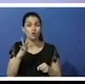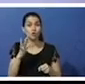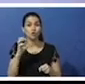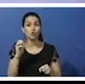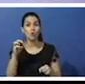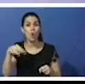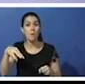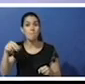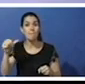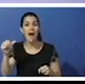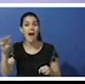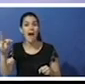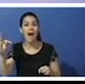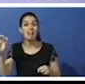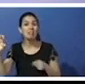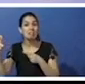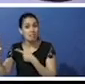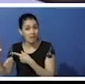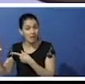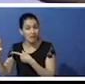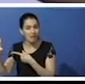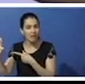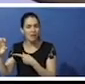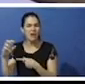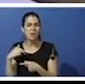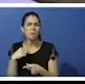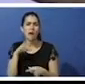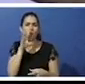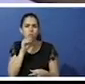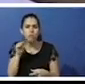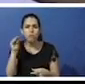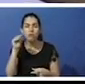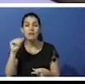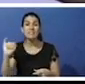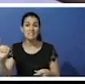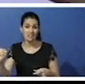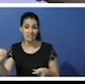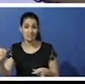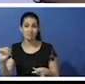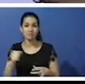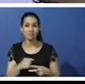tomate, mas a gente geralmente fala tomate. Igual aqui, pote,